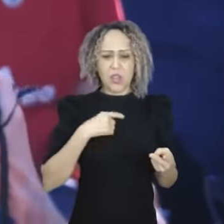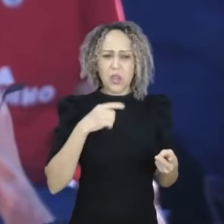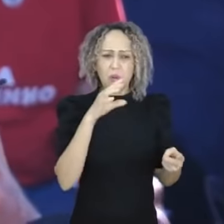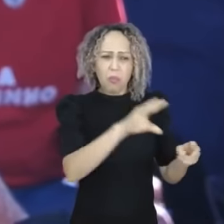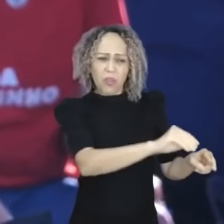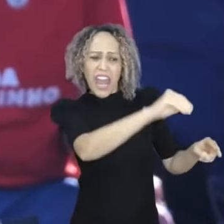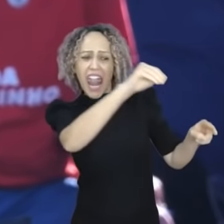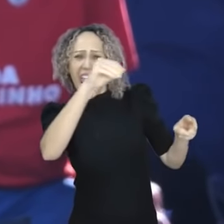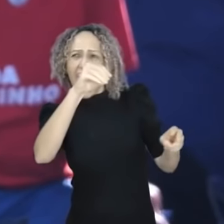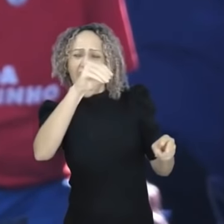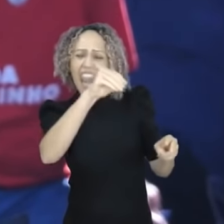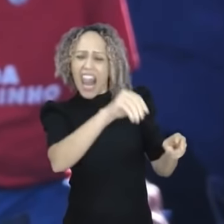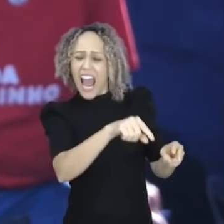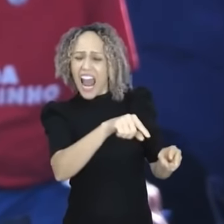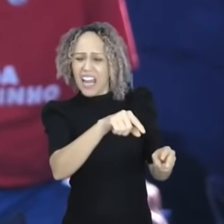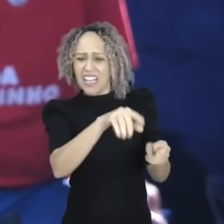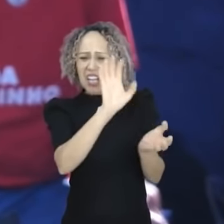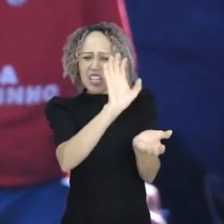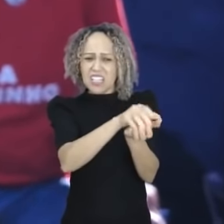para São Paulo em